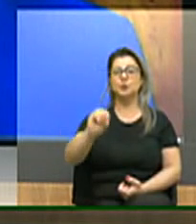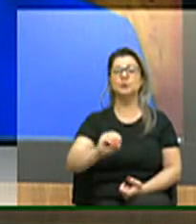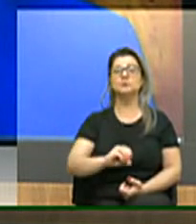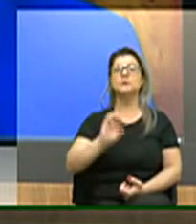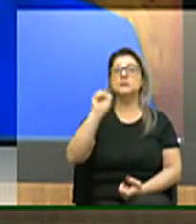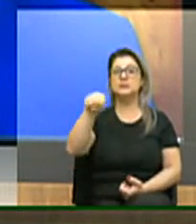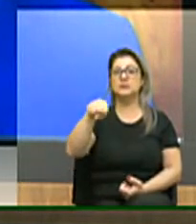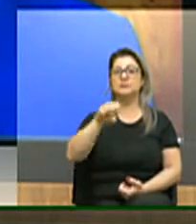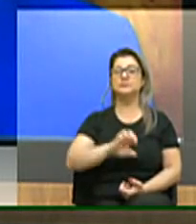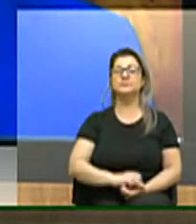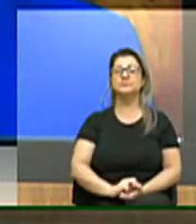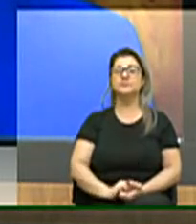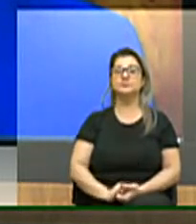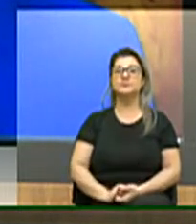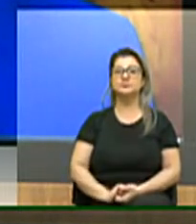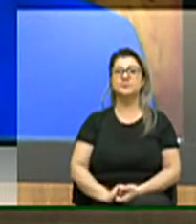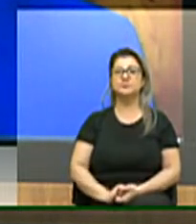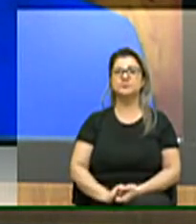Sim.